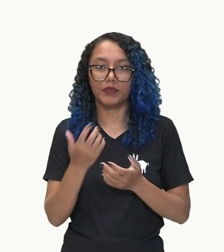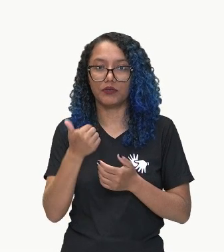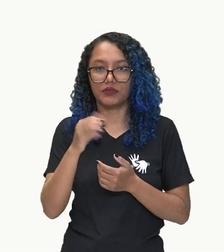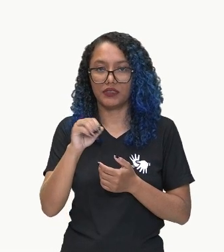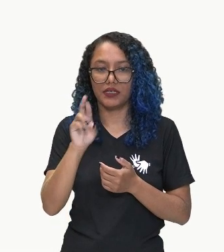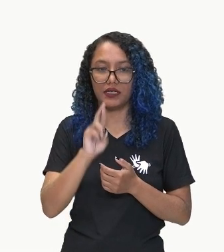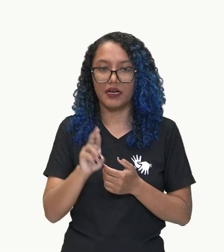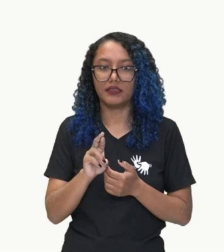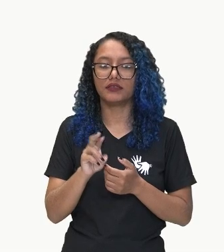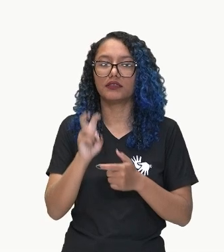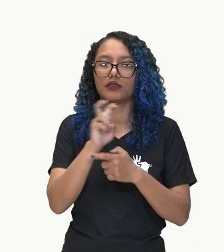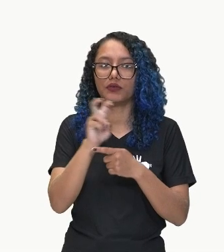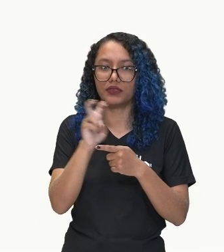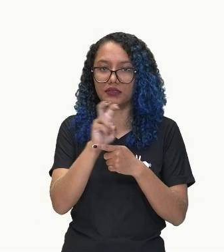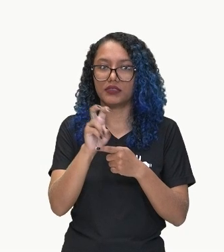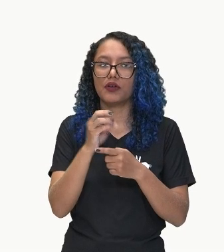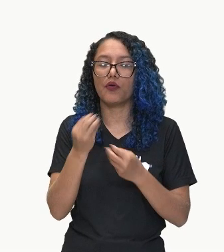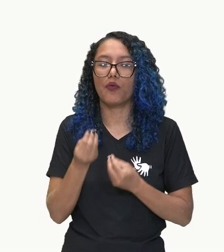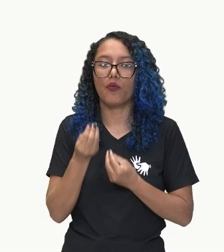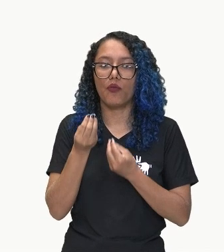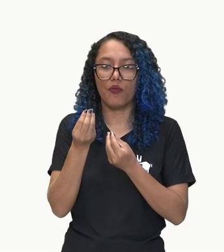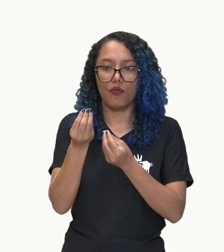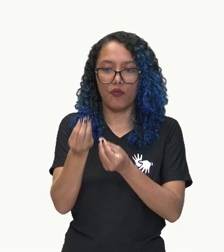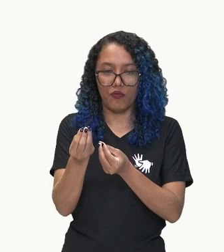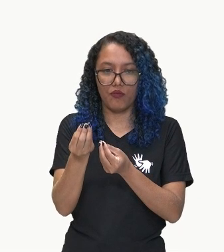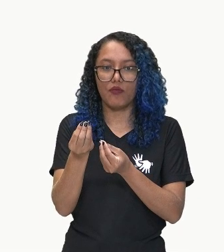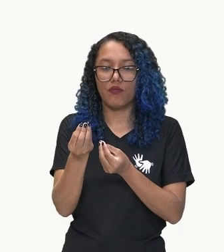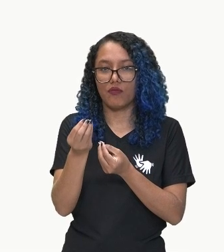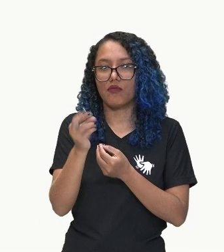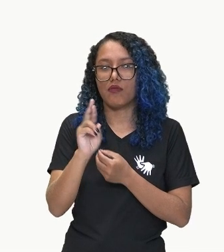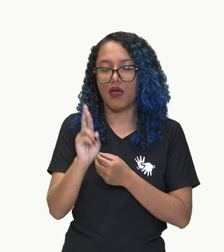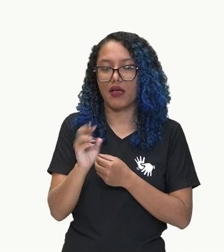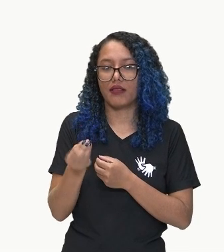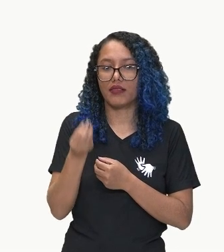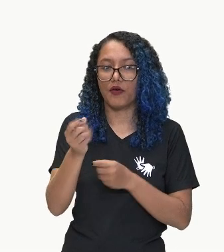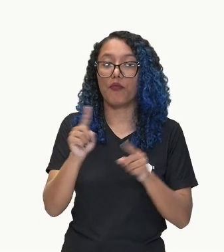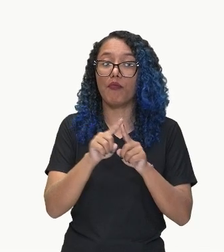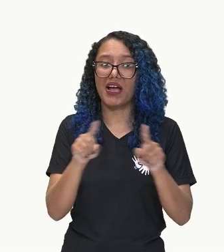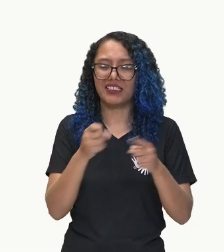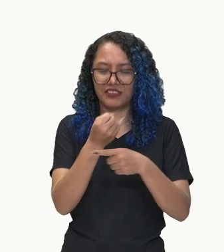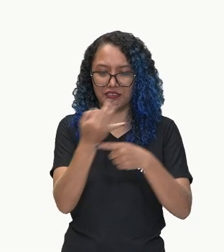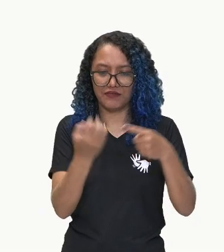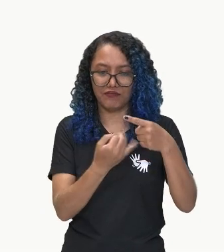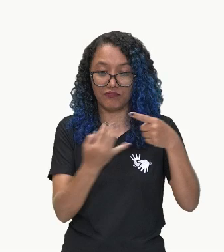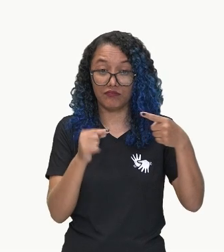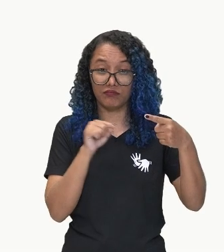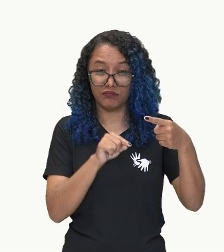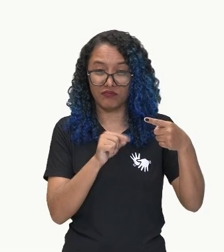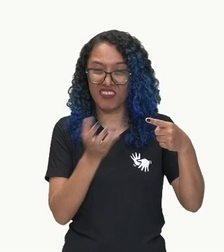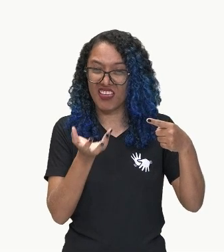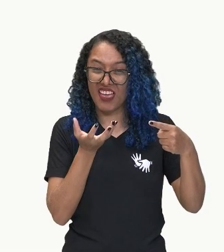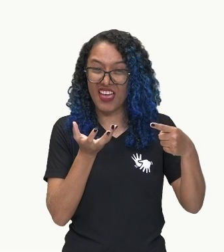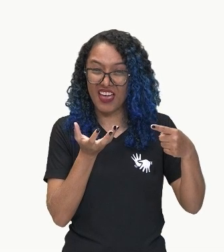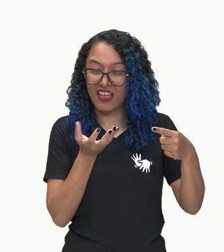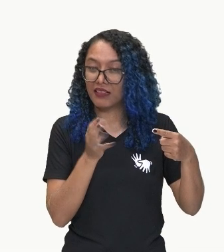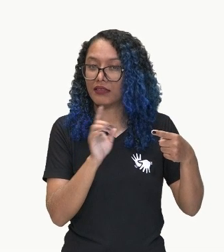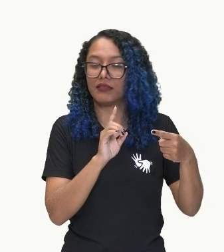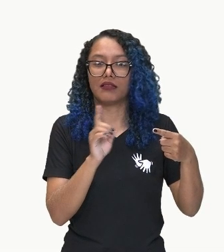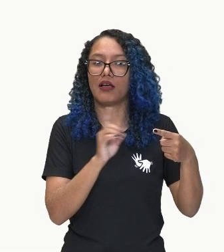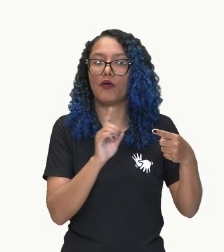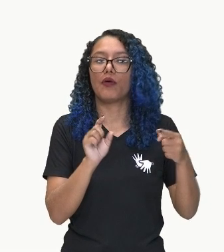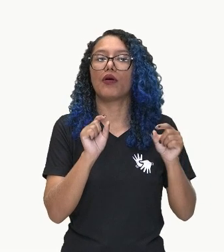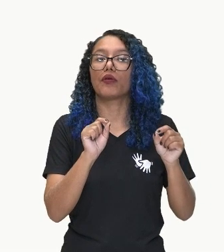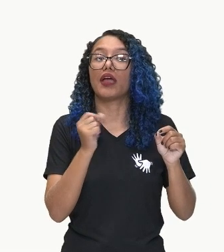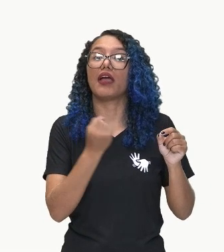55. Mas a questão não está perguntando a fração decimal. A questão está perguntando que numeral,